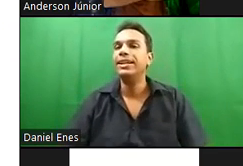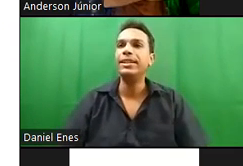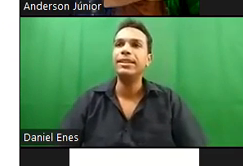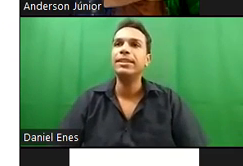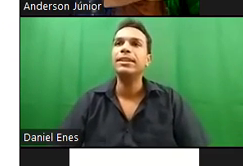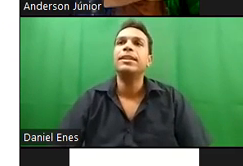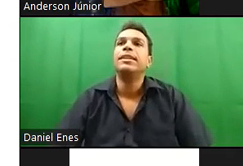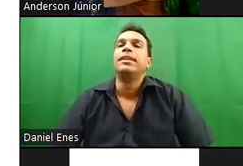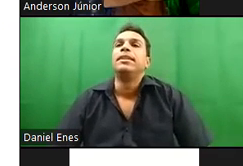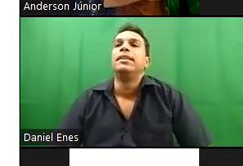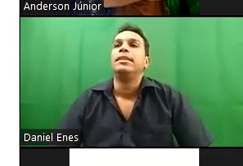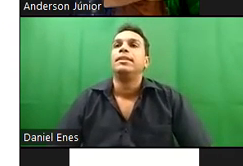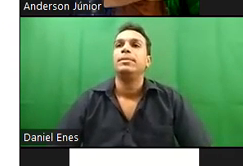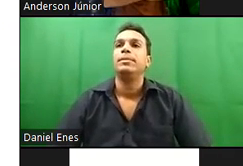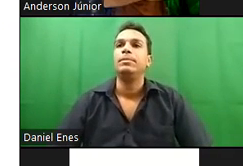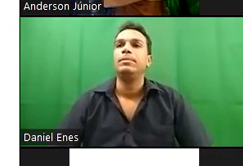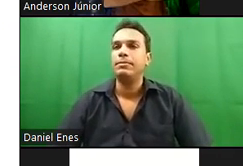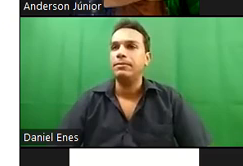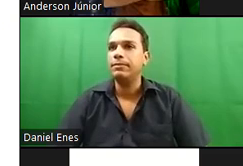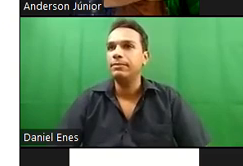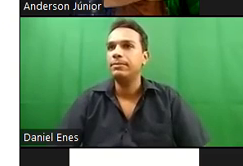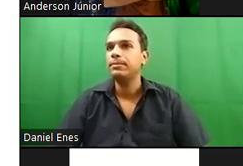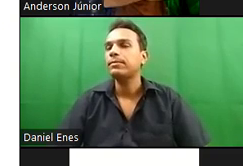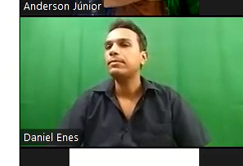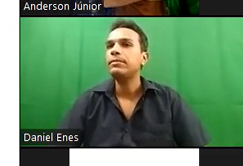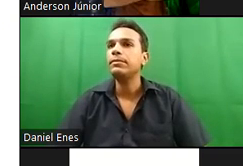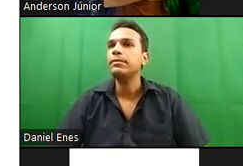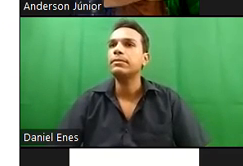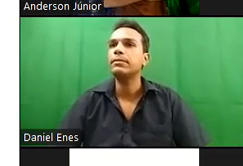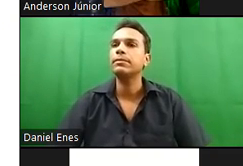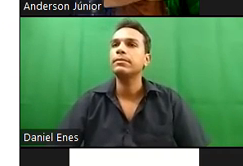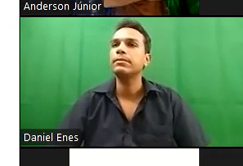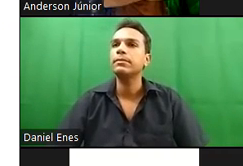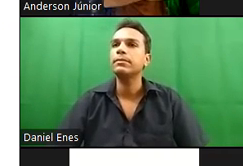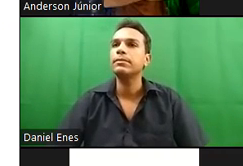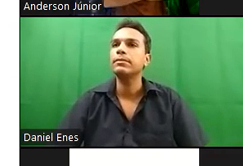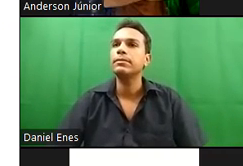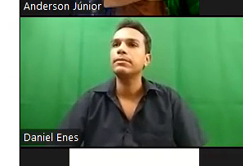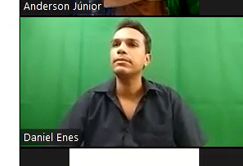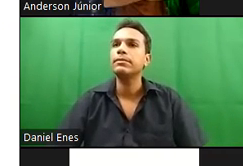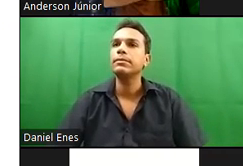poder fazer essa palestra, para a gente ter essa oficina, foi um caso do